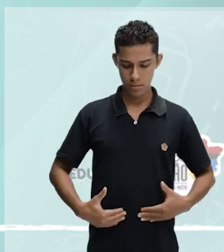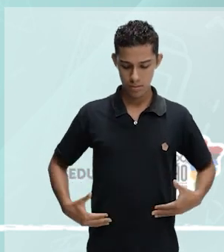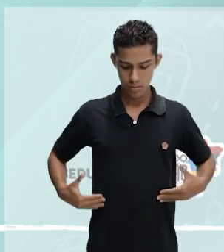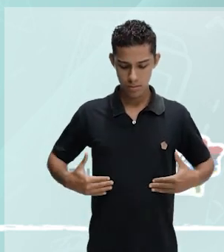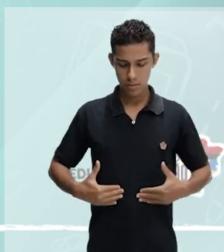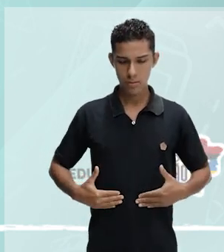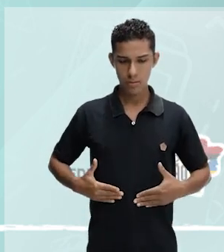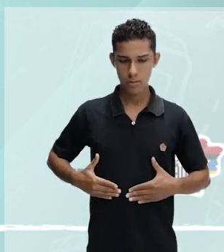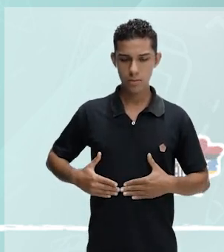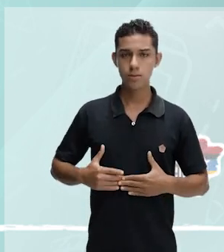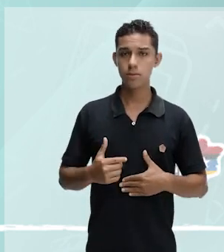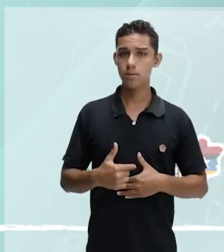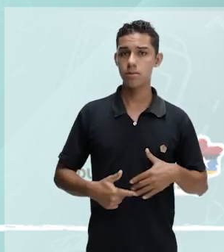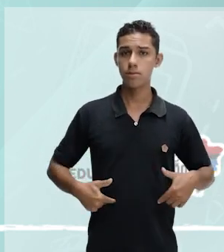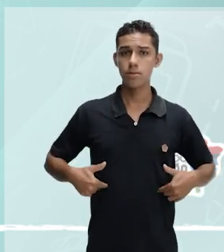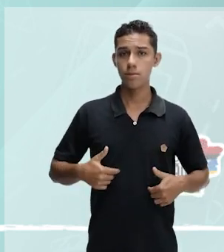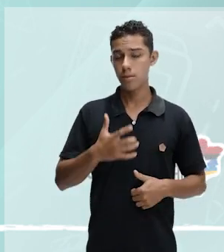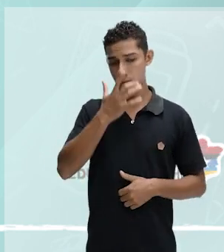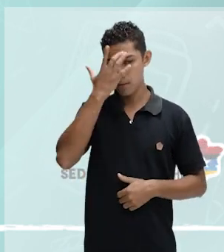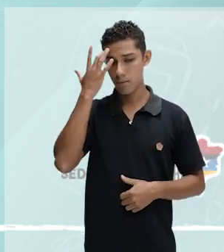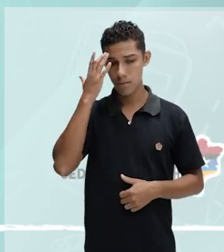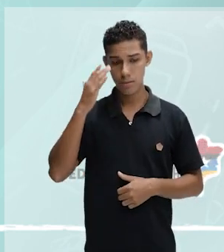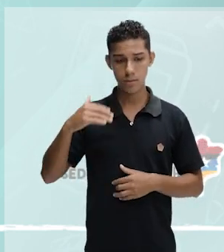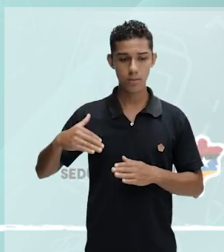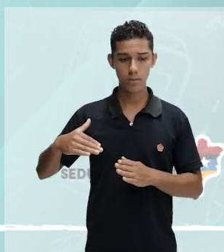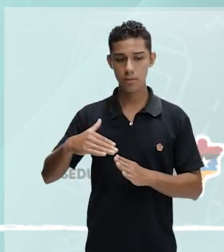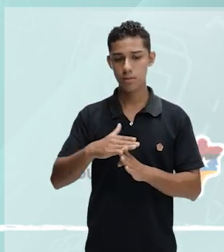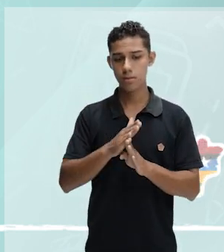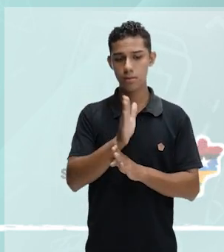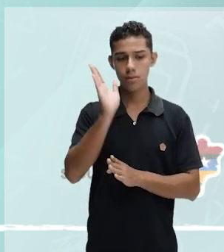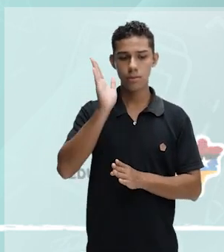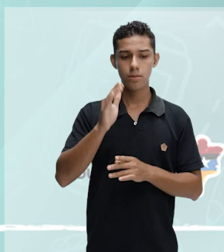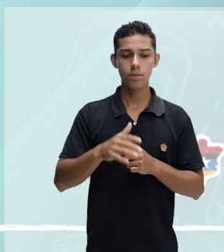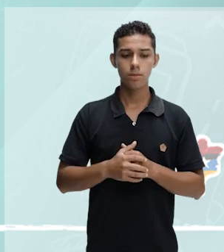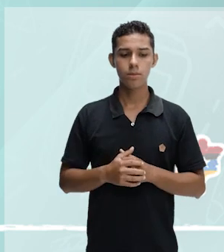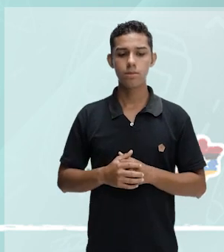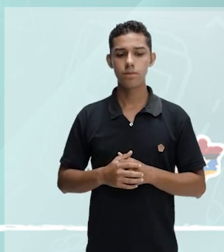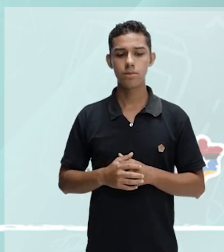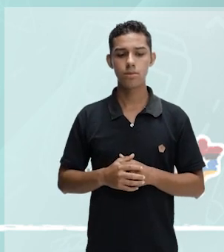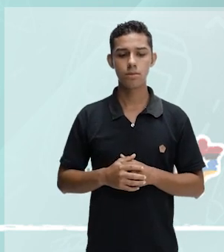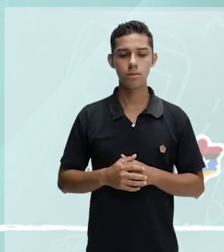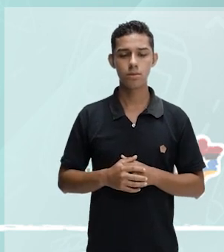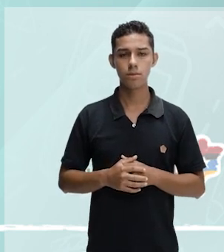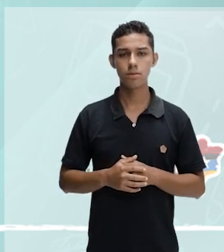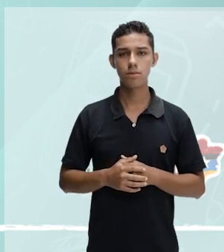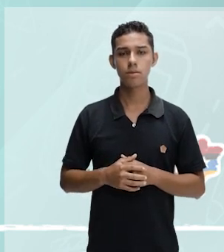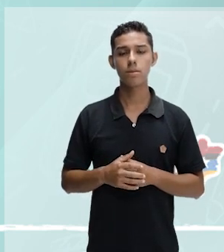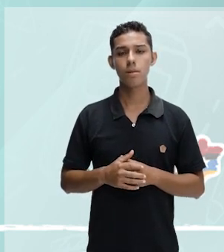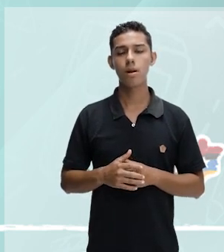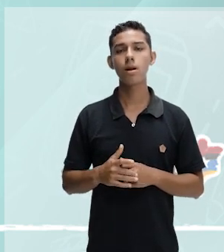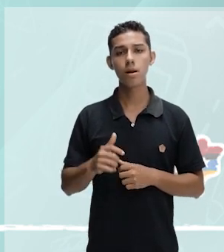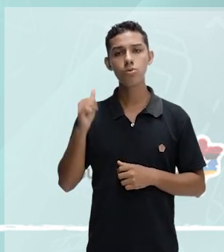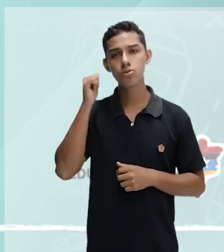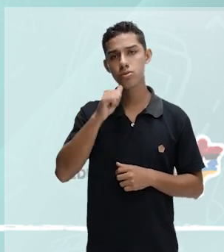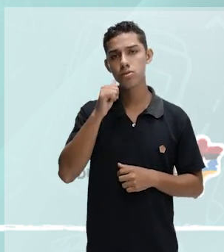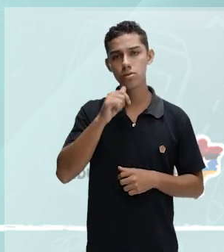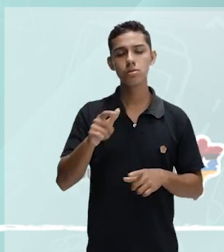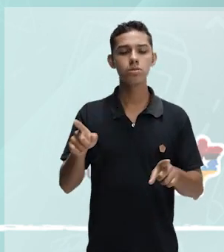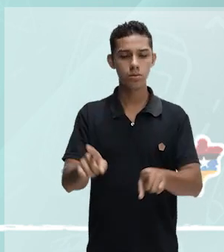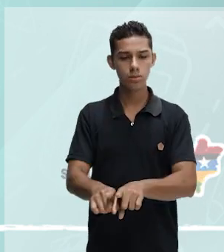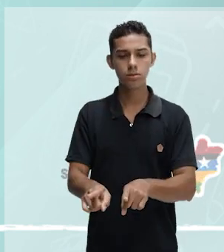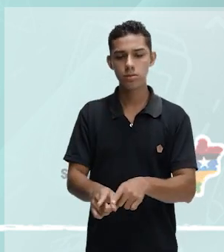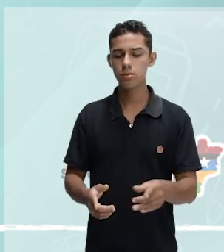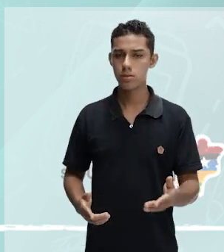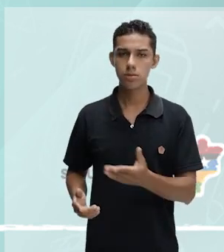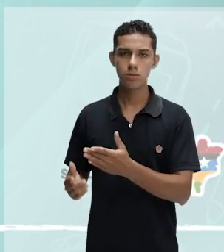abdômen. Está aqui, ó, aquele indivíduo que ele é meio que selado. Aqui muitas das mulheres são acometidas por